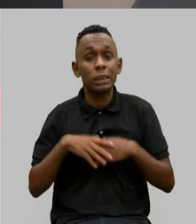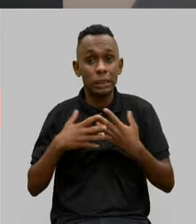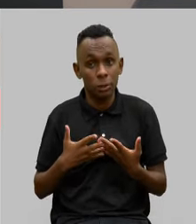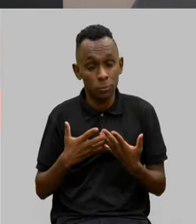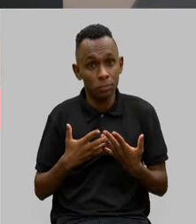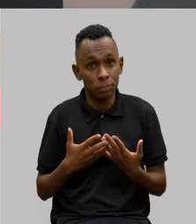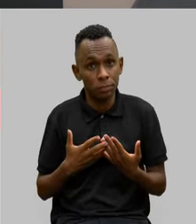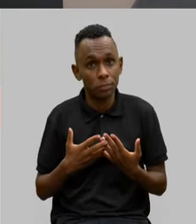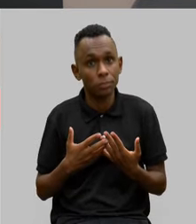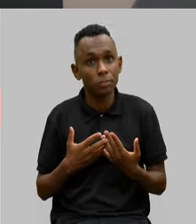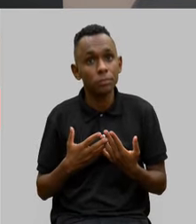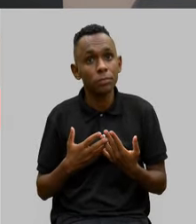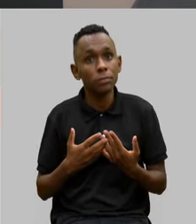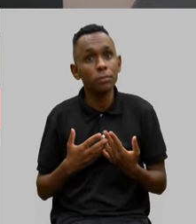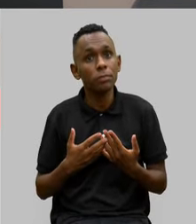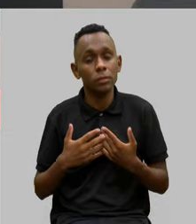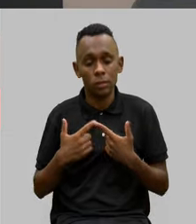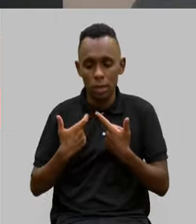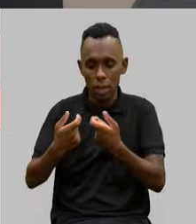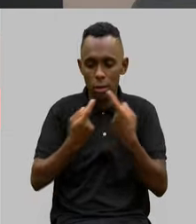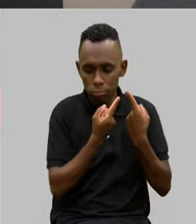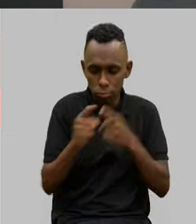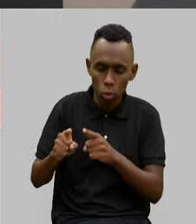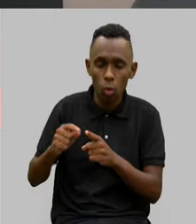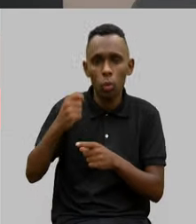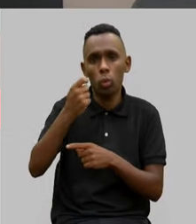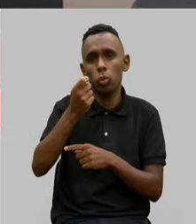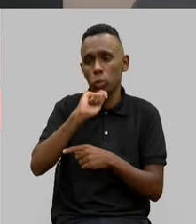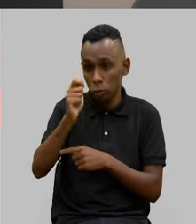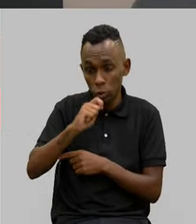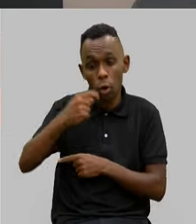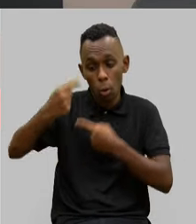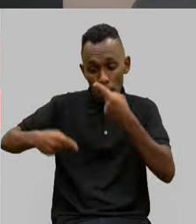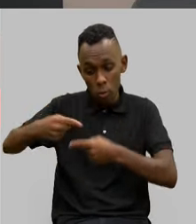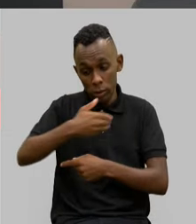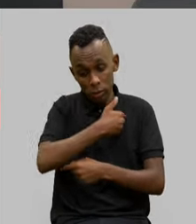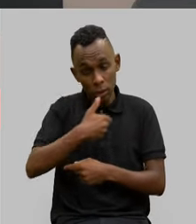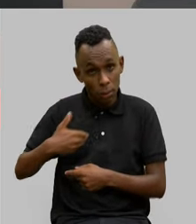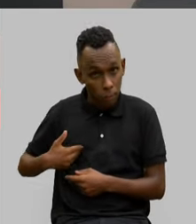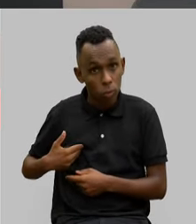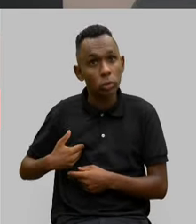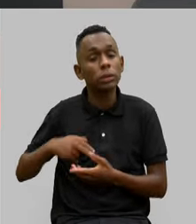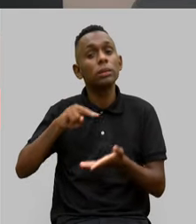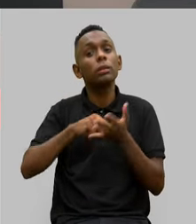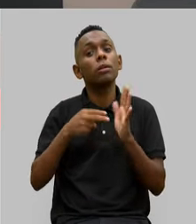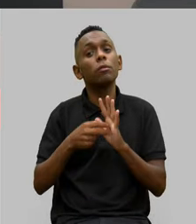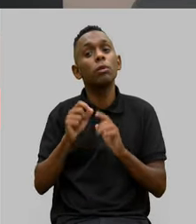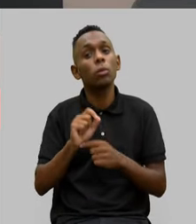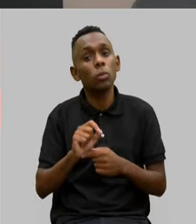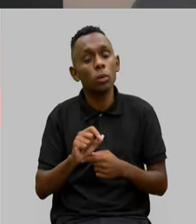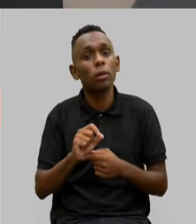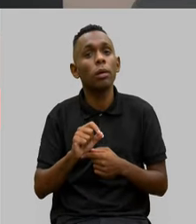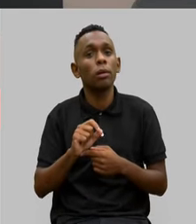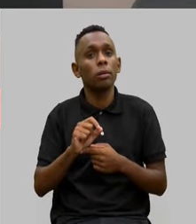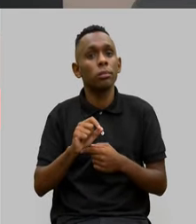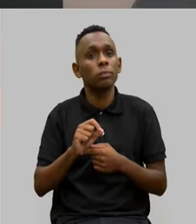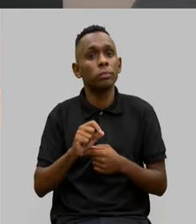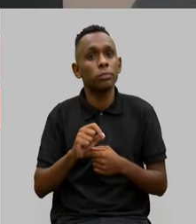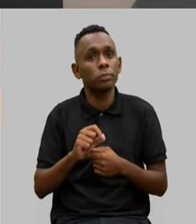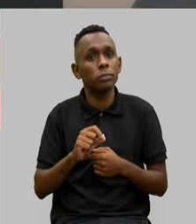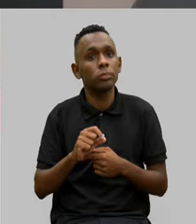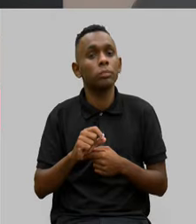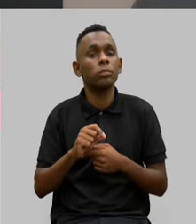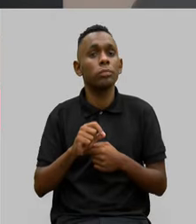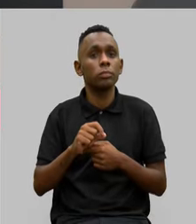então a guerra as drogas enquanto política pública nos leva a